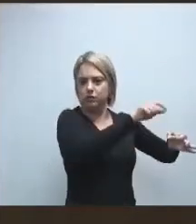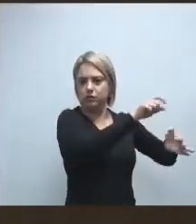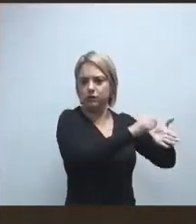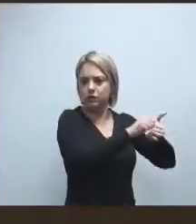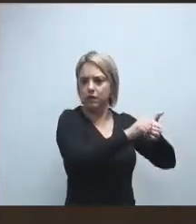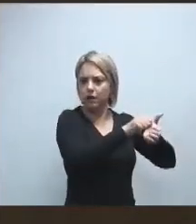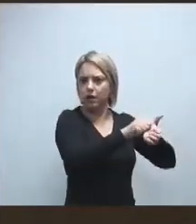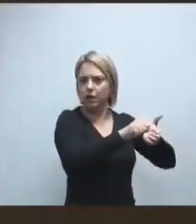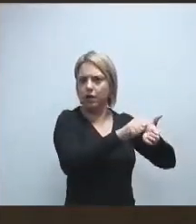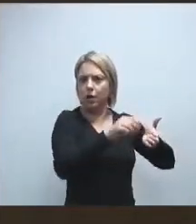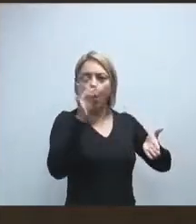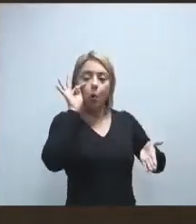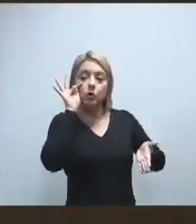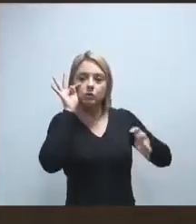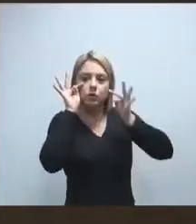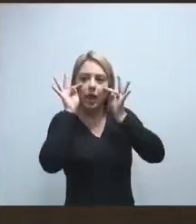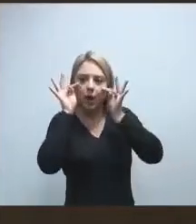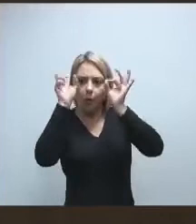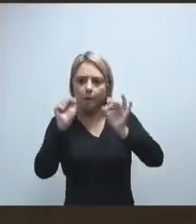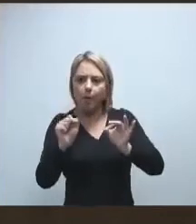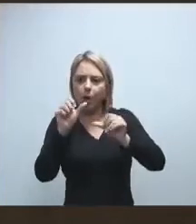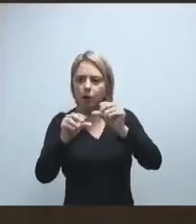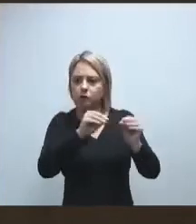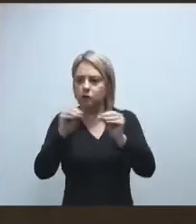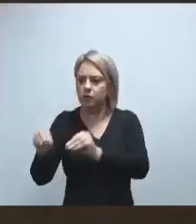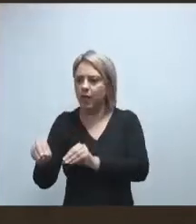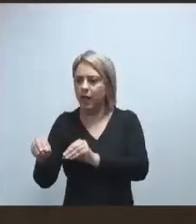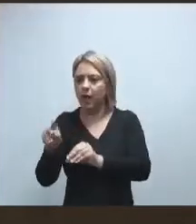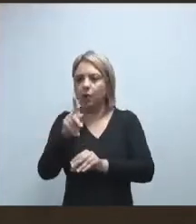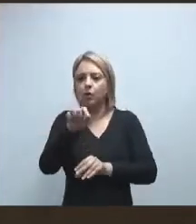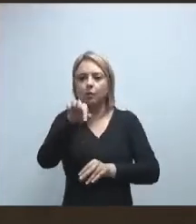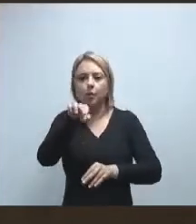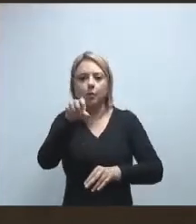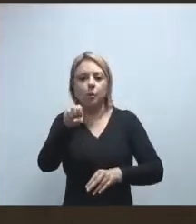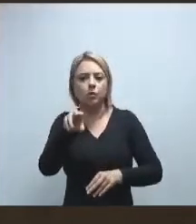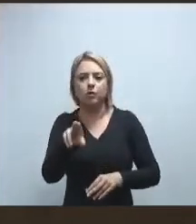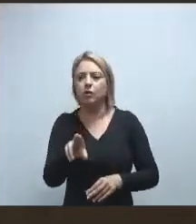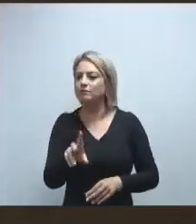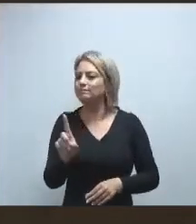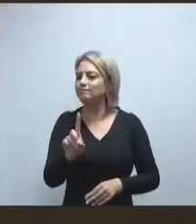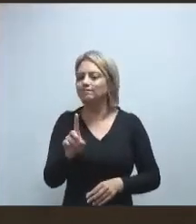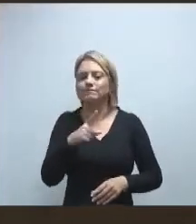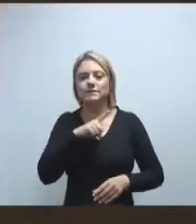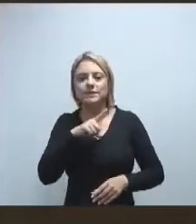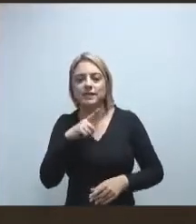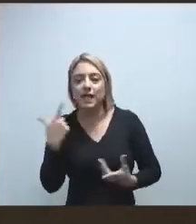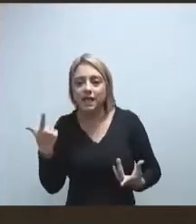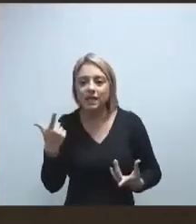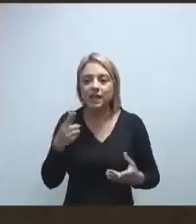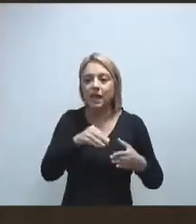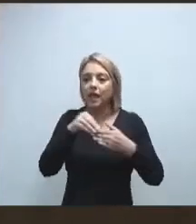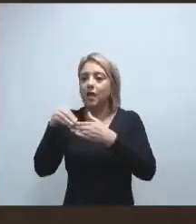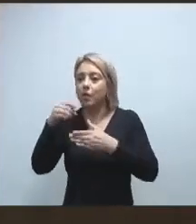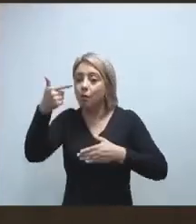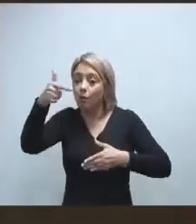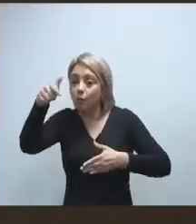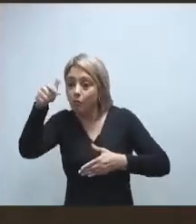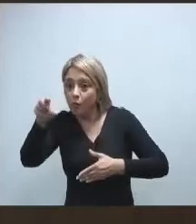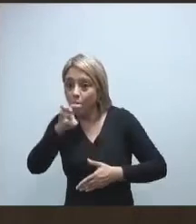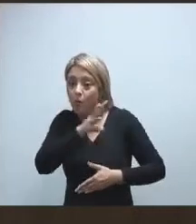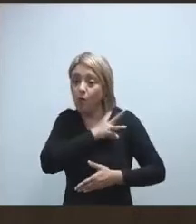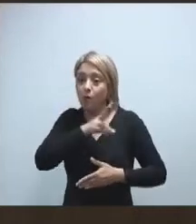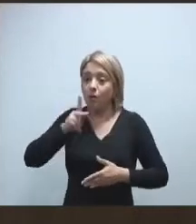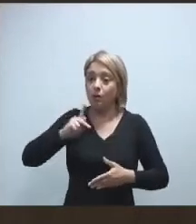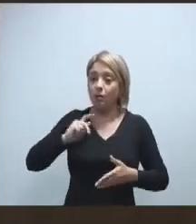ele escreve o tribunal pode mudar o que o promotor escreve e tem que ser designado um outro membro do ministério